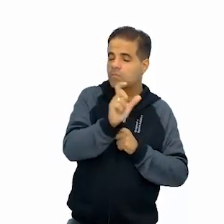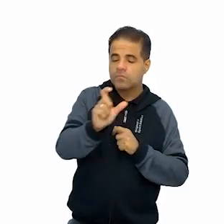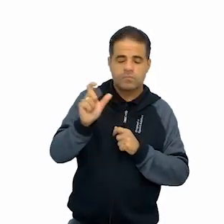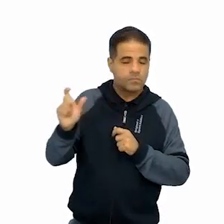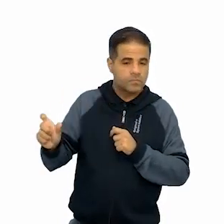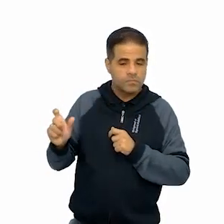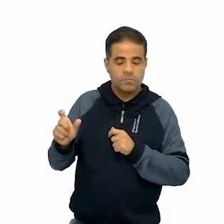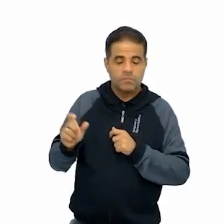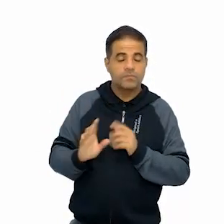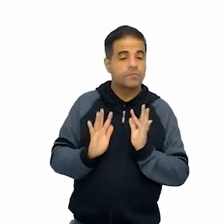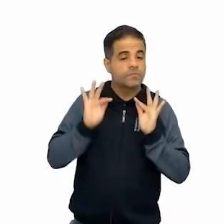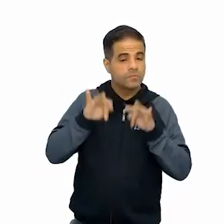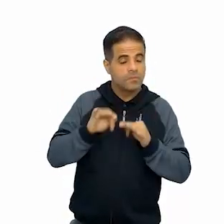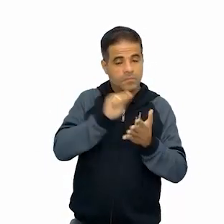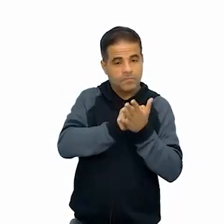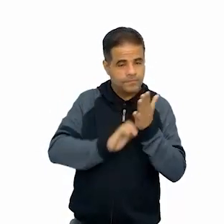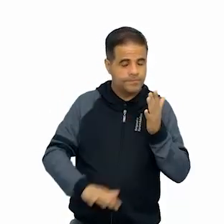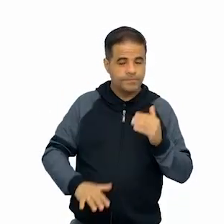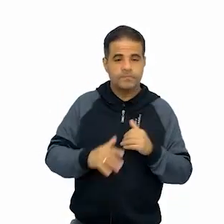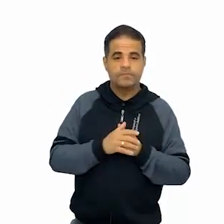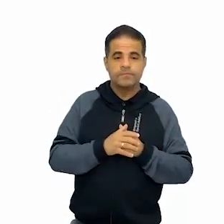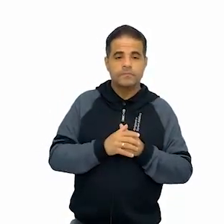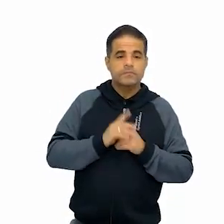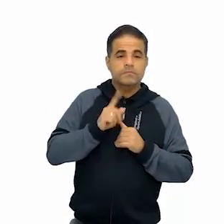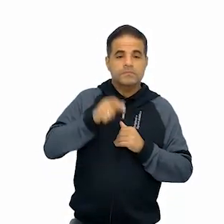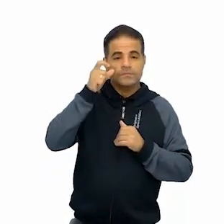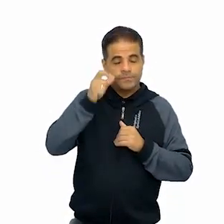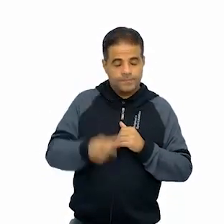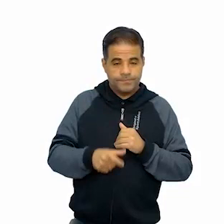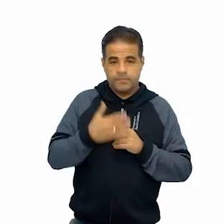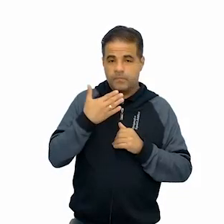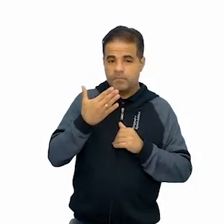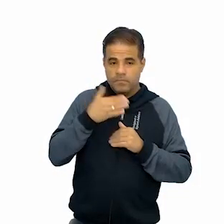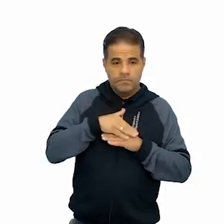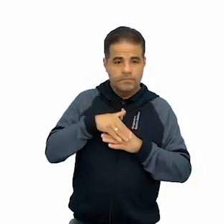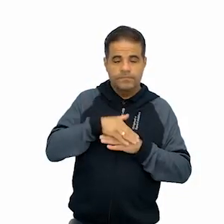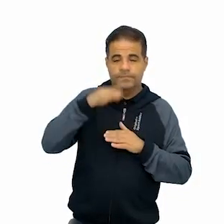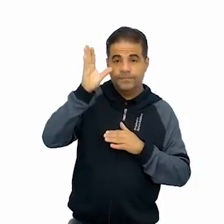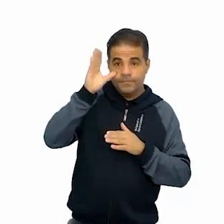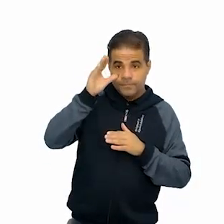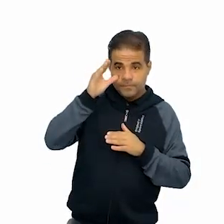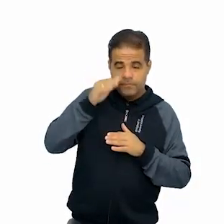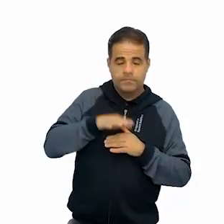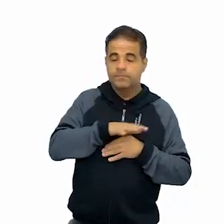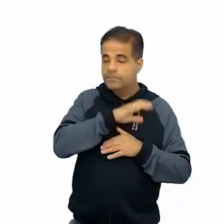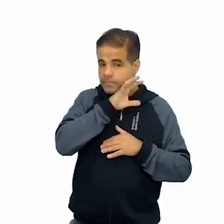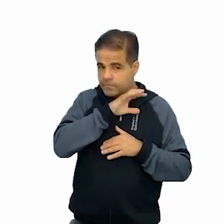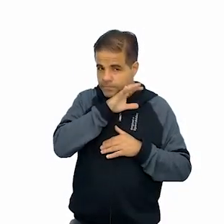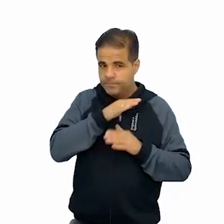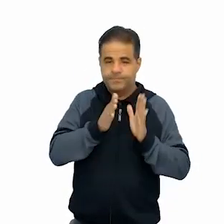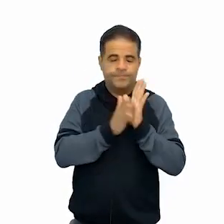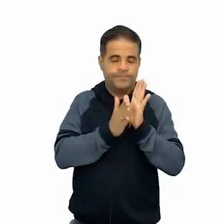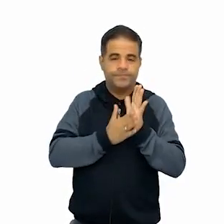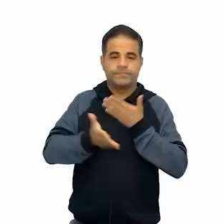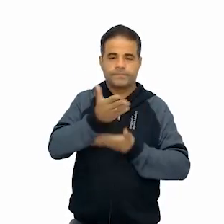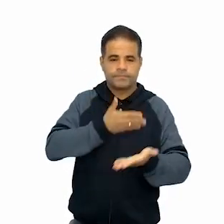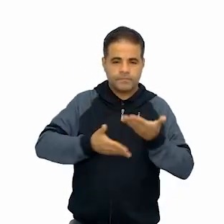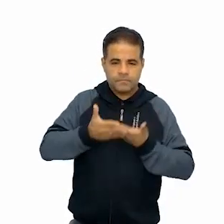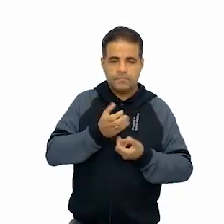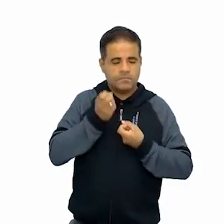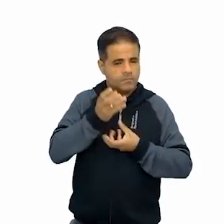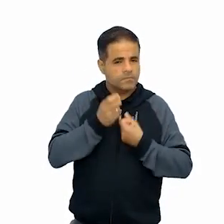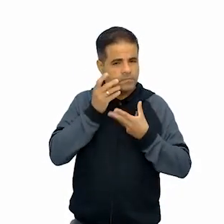palavras. Ao final da atividade, é interessante conversar sobre as curiosidades do animal e estabelecer relação com as